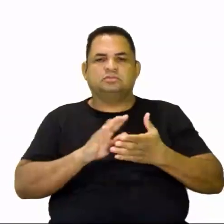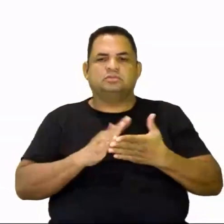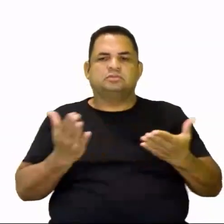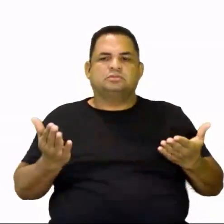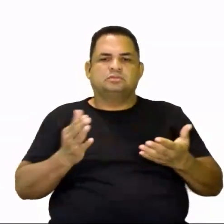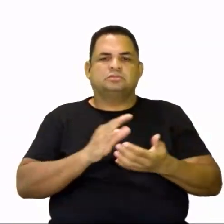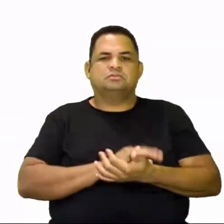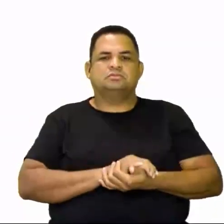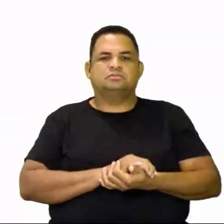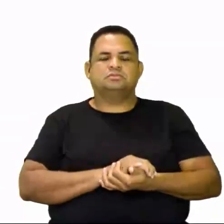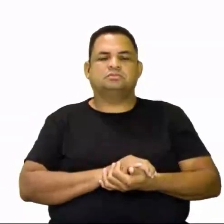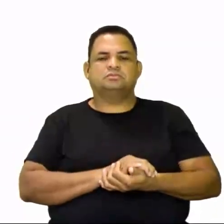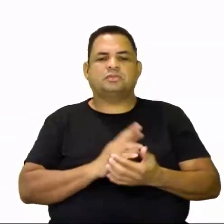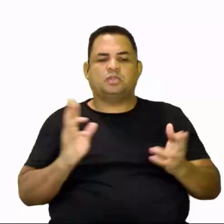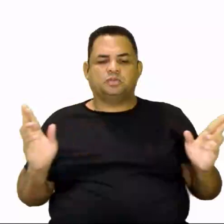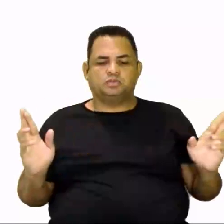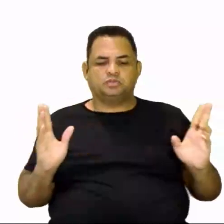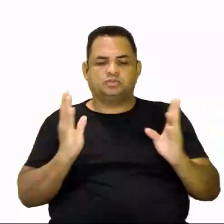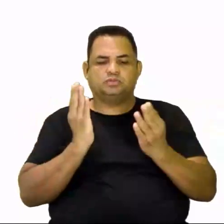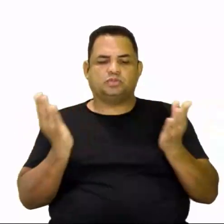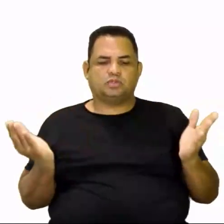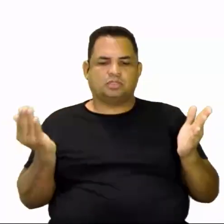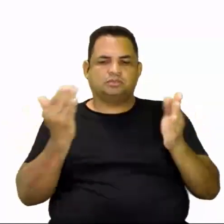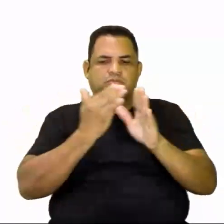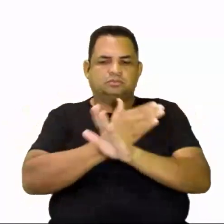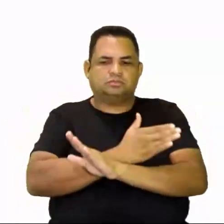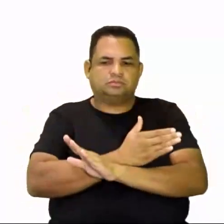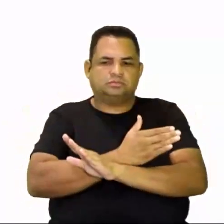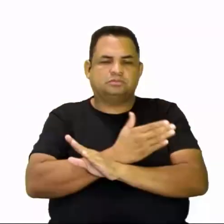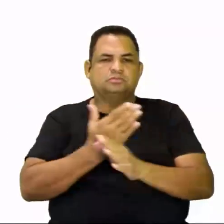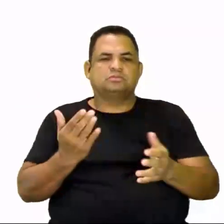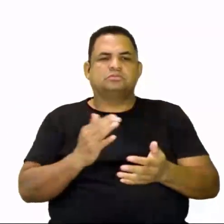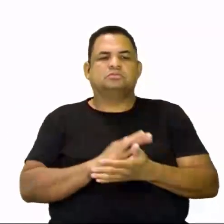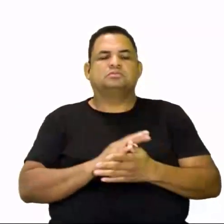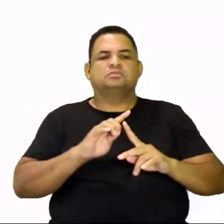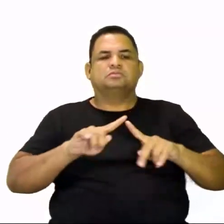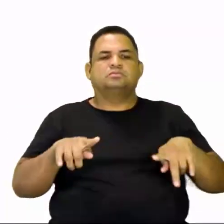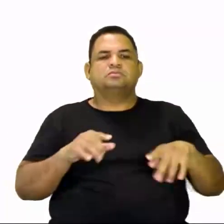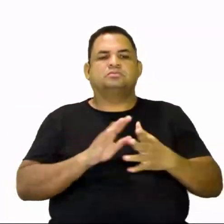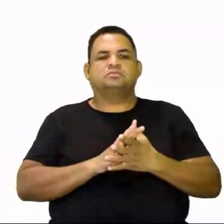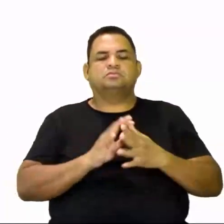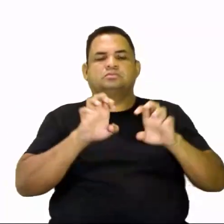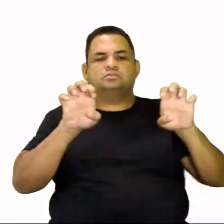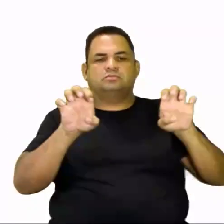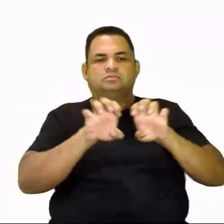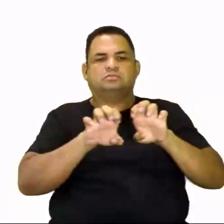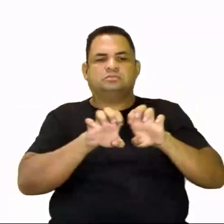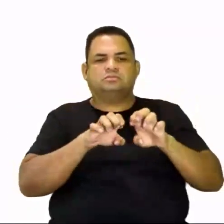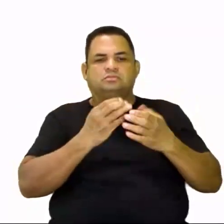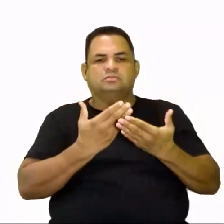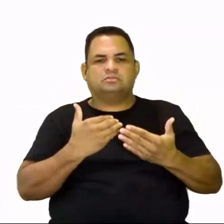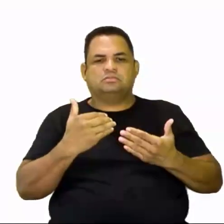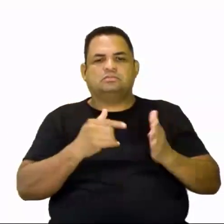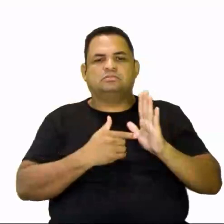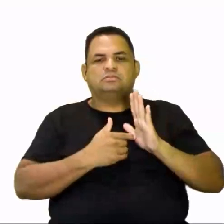são permutáveis, tá certo? No entanto, a equação a